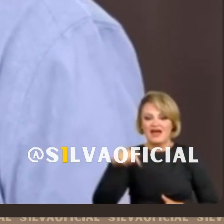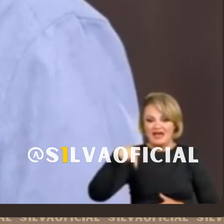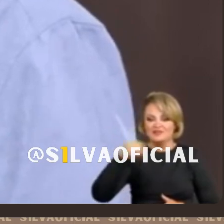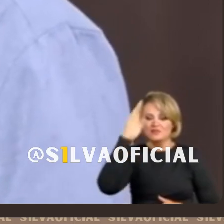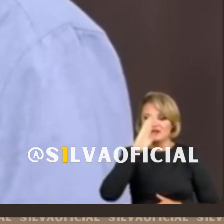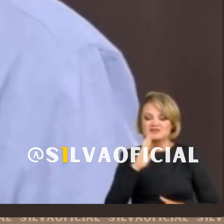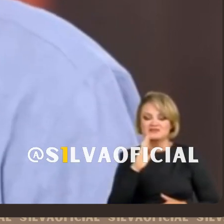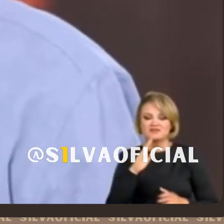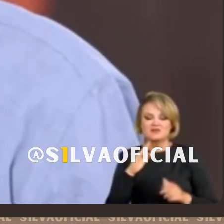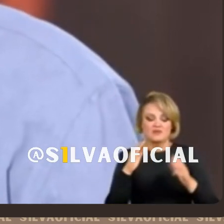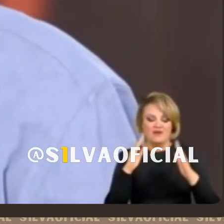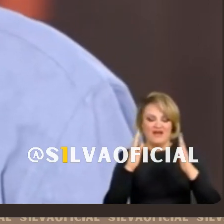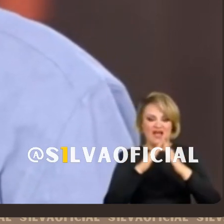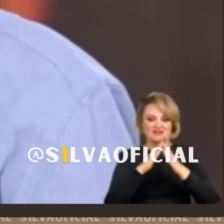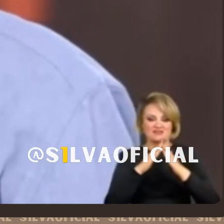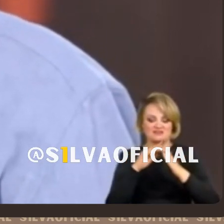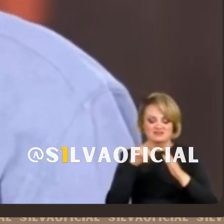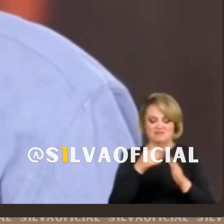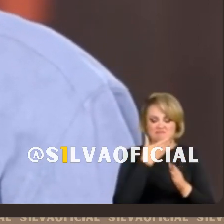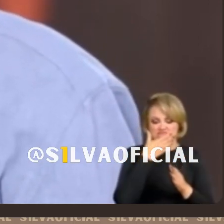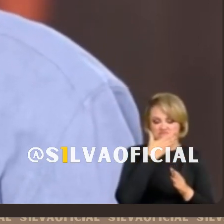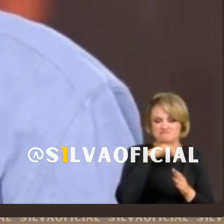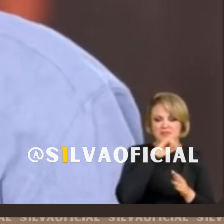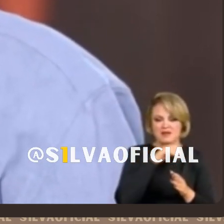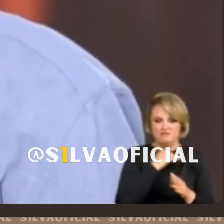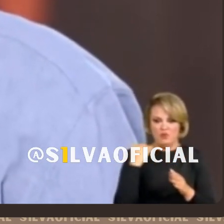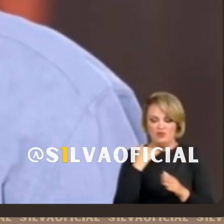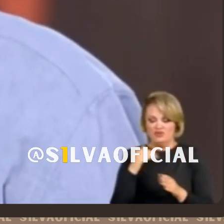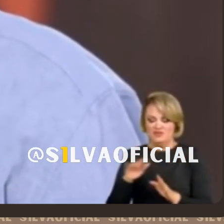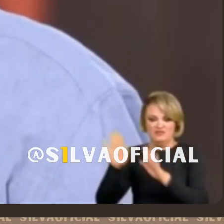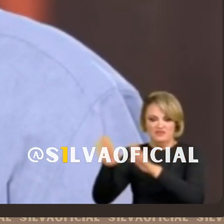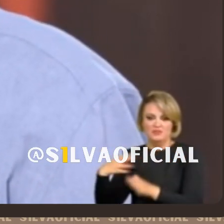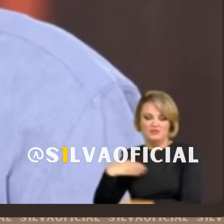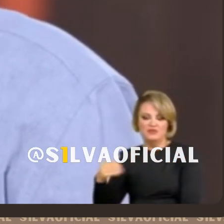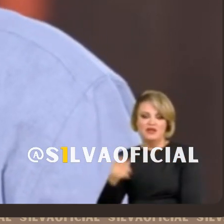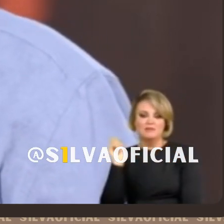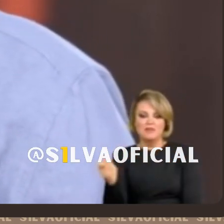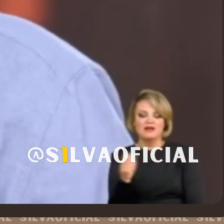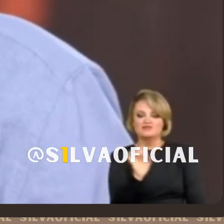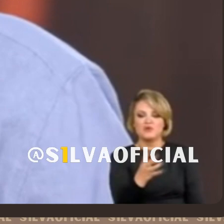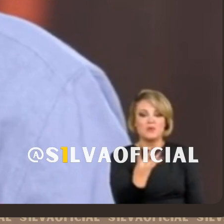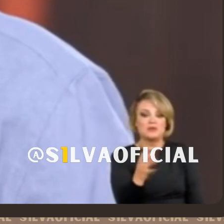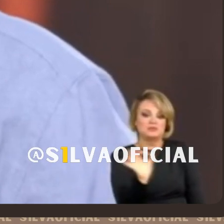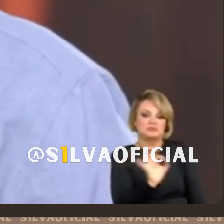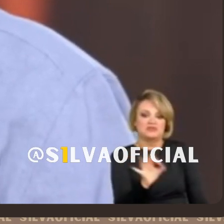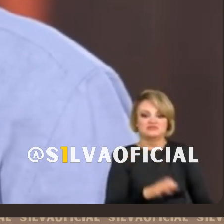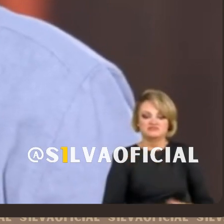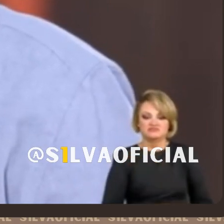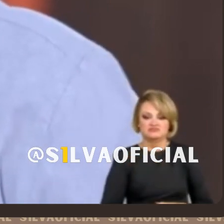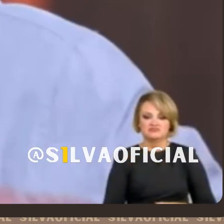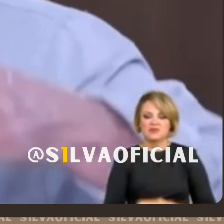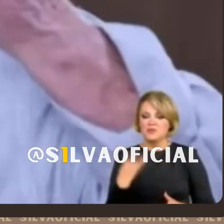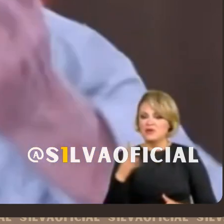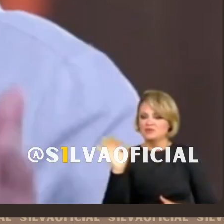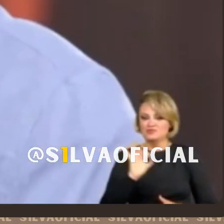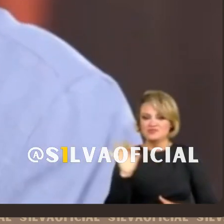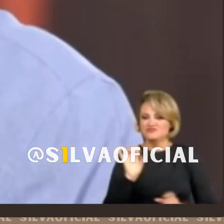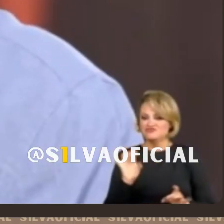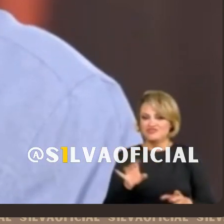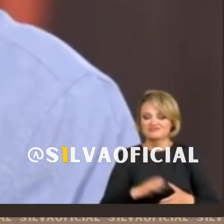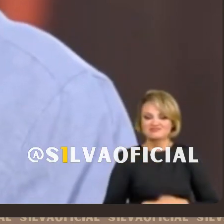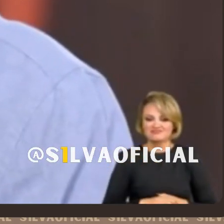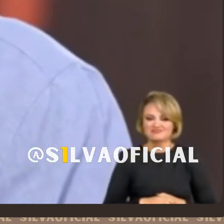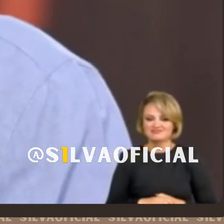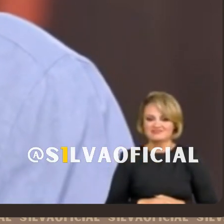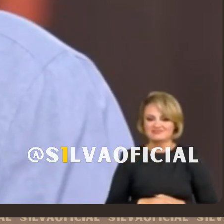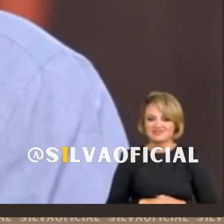a diferença que você pode melhorar o país. Você percebe? Sim. Isso é uma lição. Outro dia eu vi dois